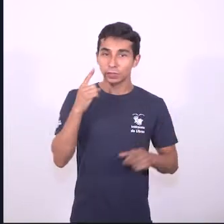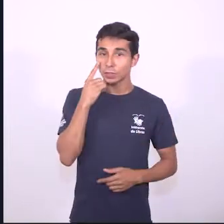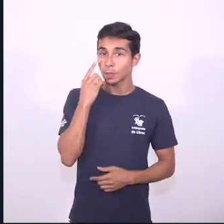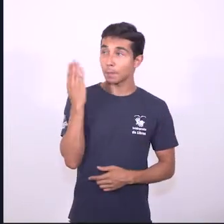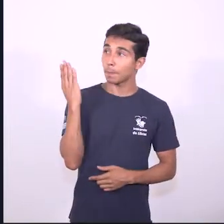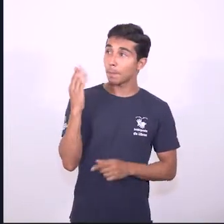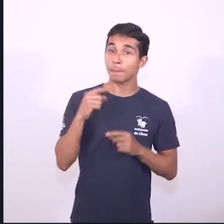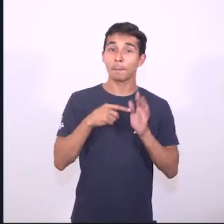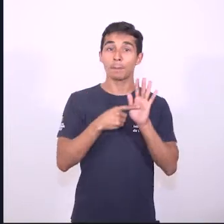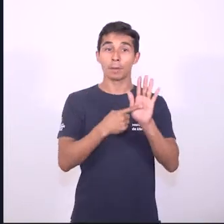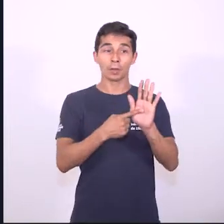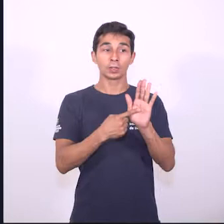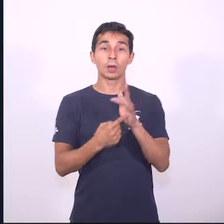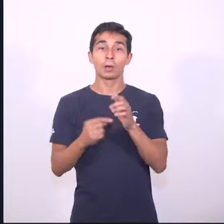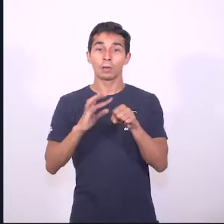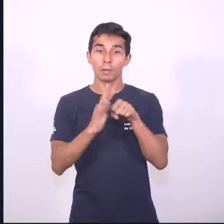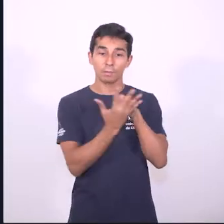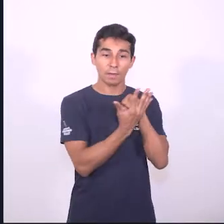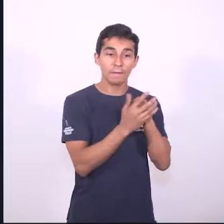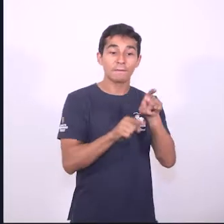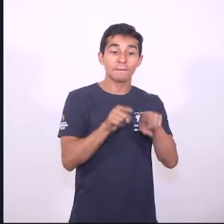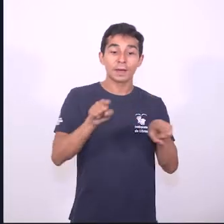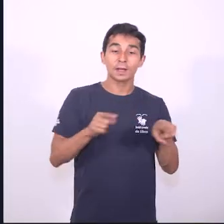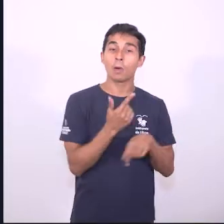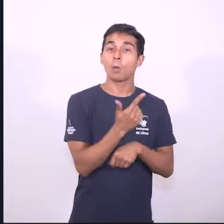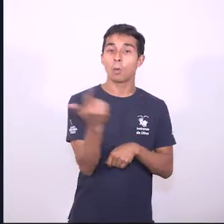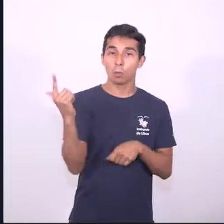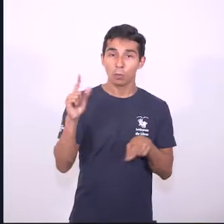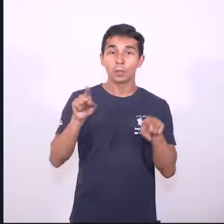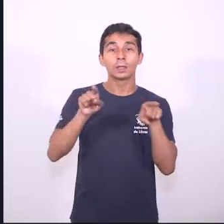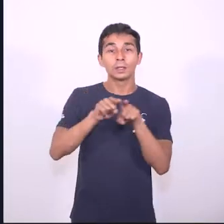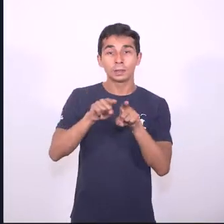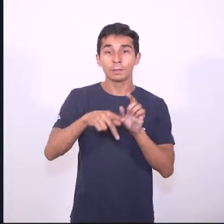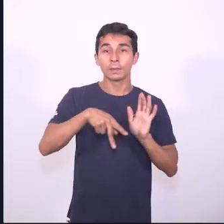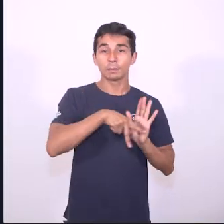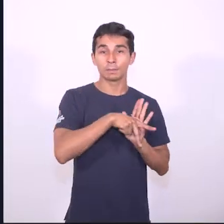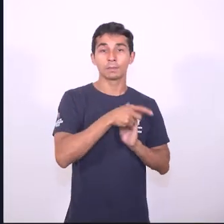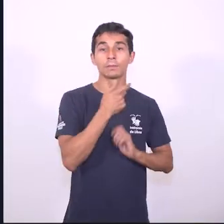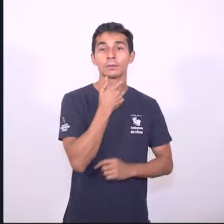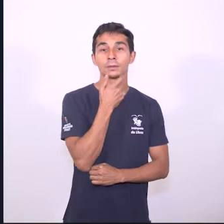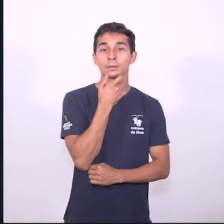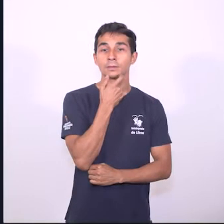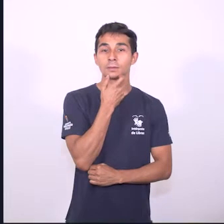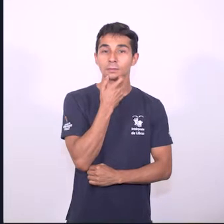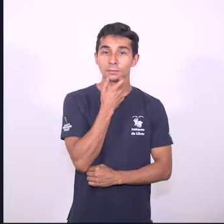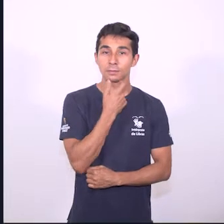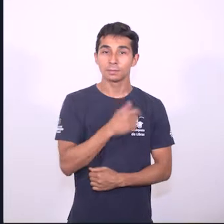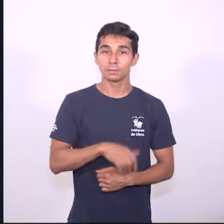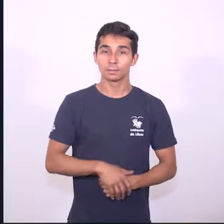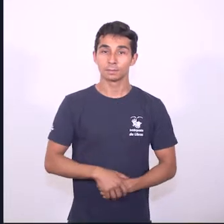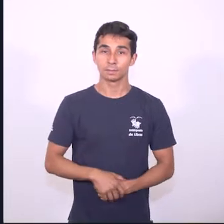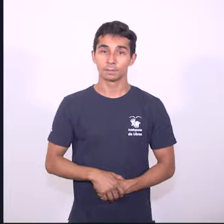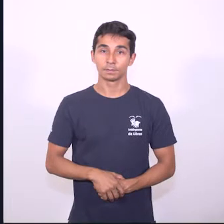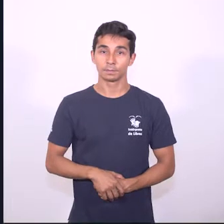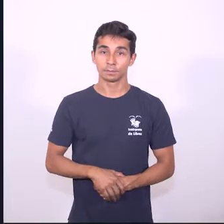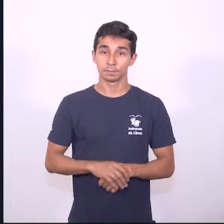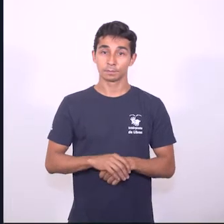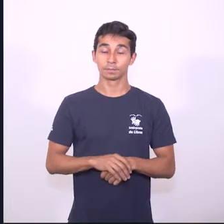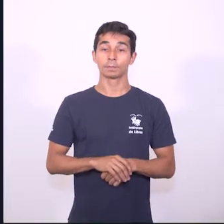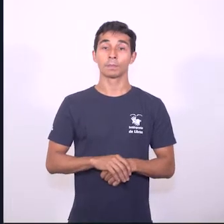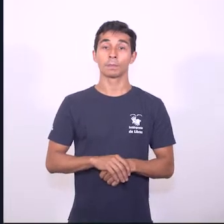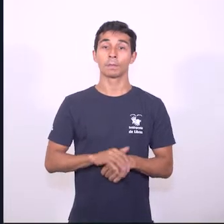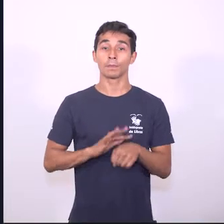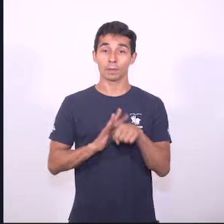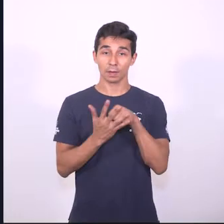e também da variante do Reino Unido. A distribuição espacial